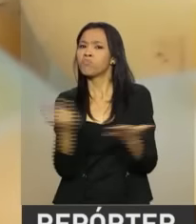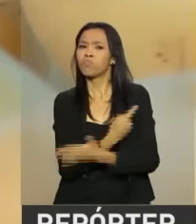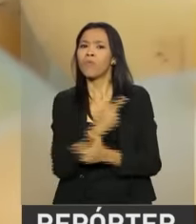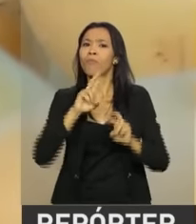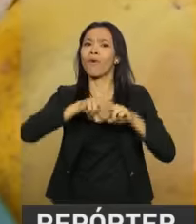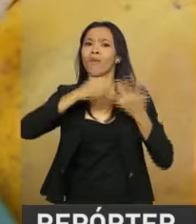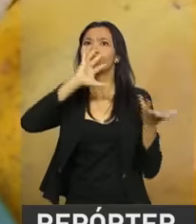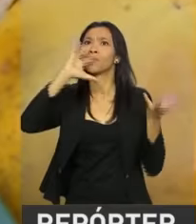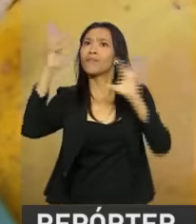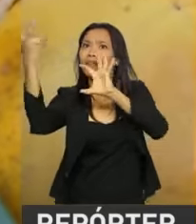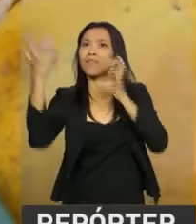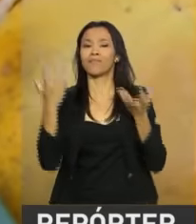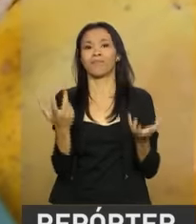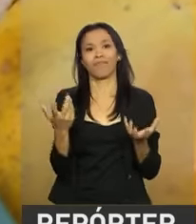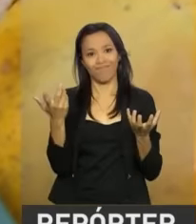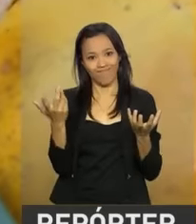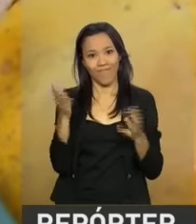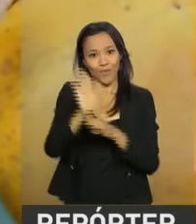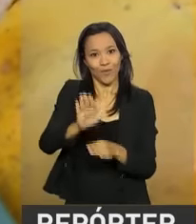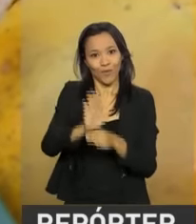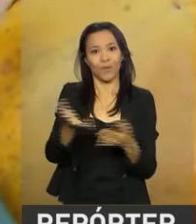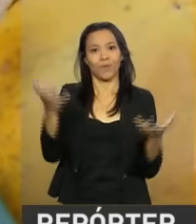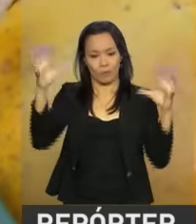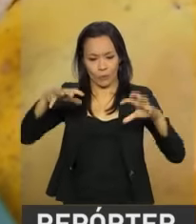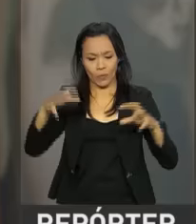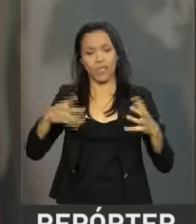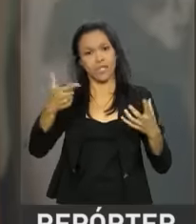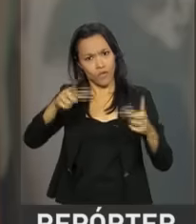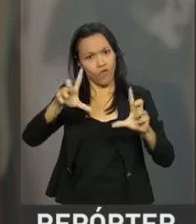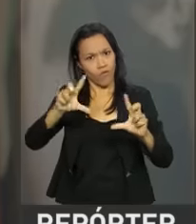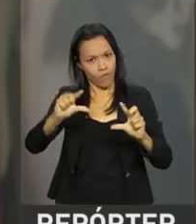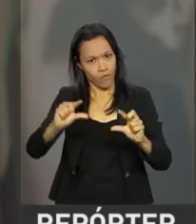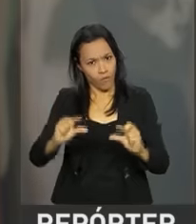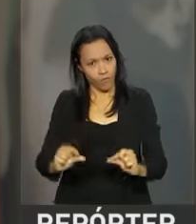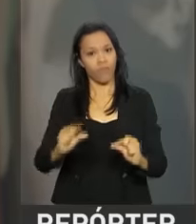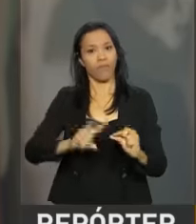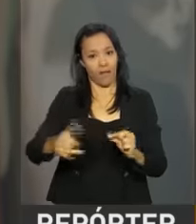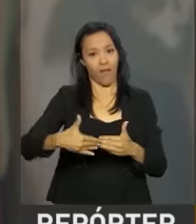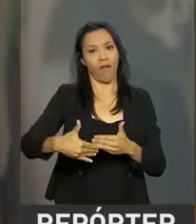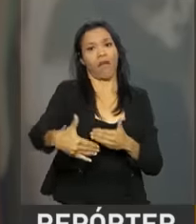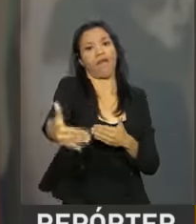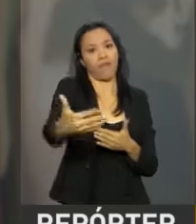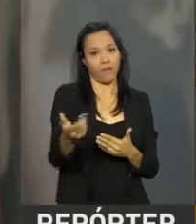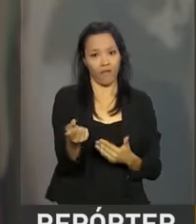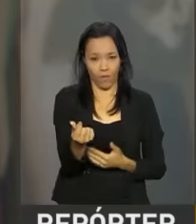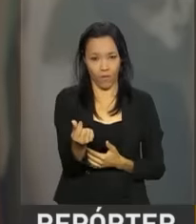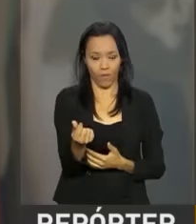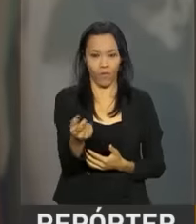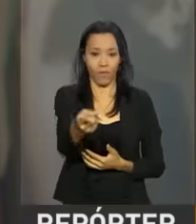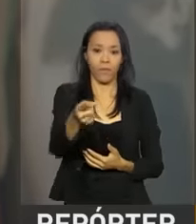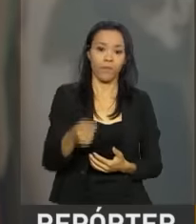desses alimentos e a tendência é que os preços continuem caindo. A gente imagina que ainda